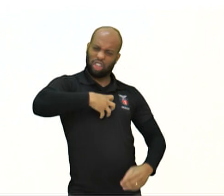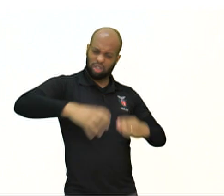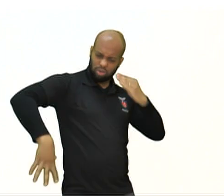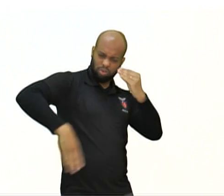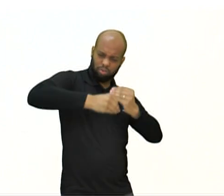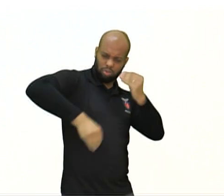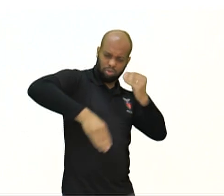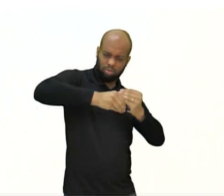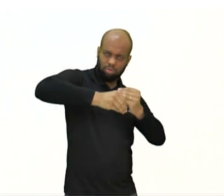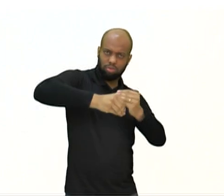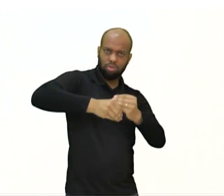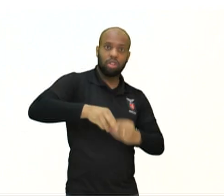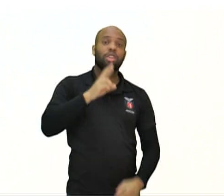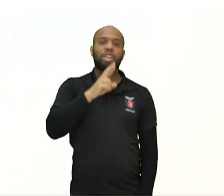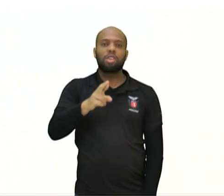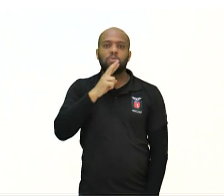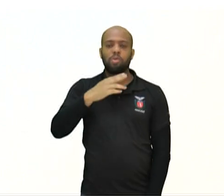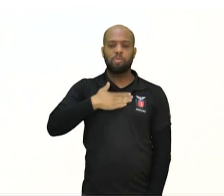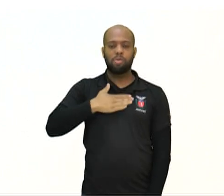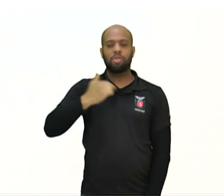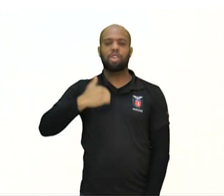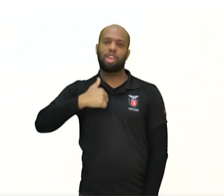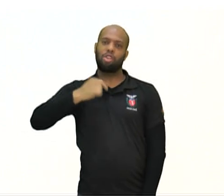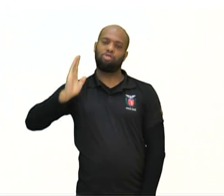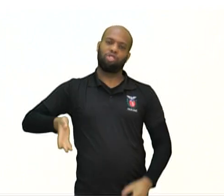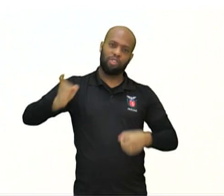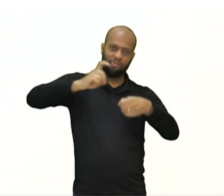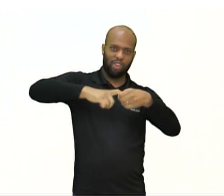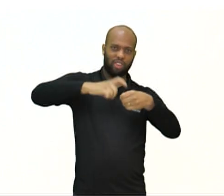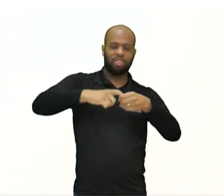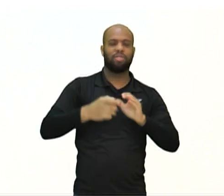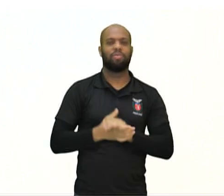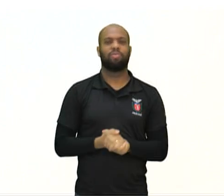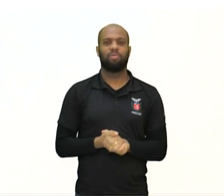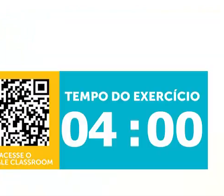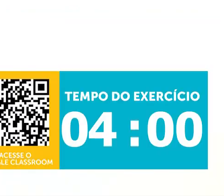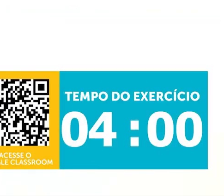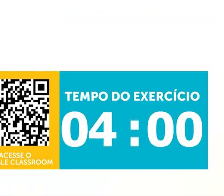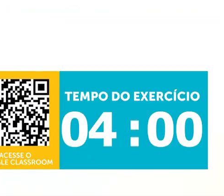são complementares. Resolvam lá que nós já voltamos.